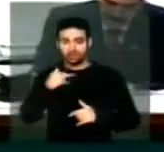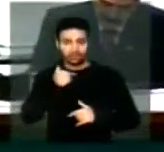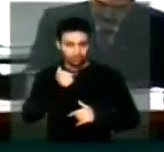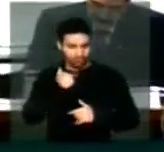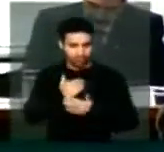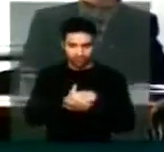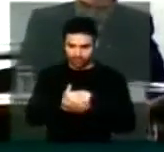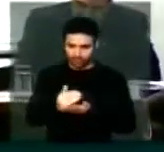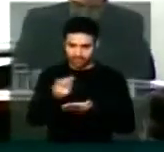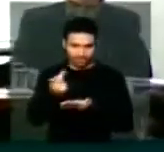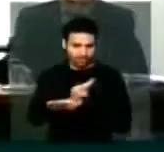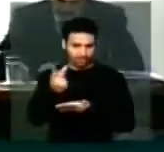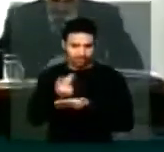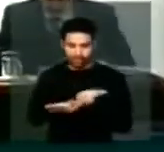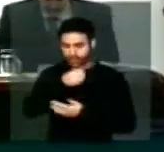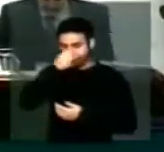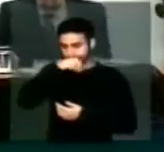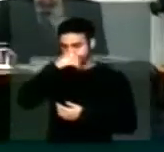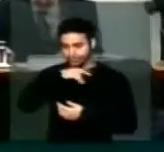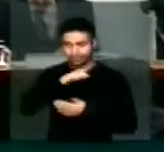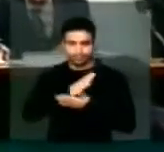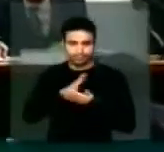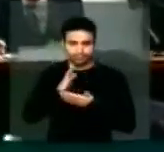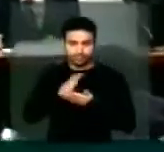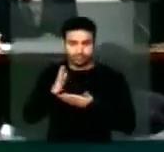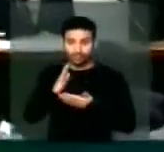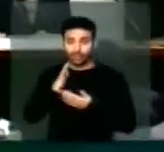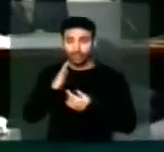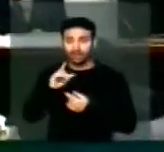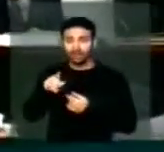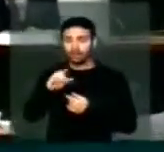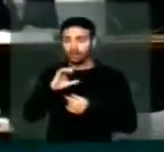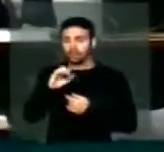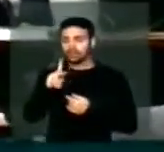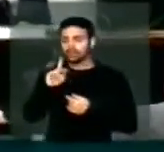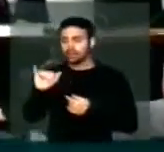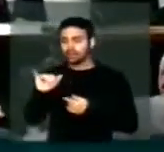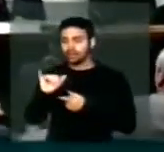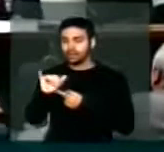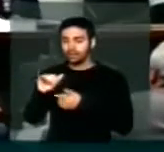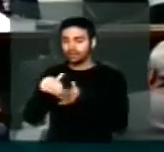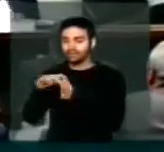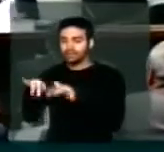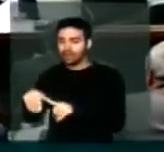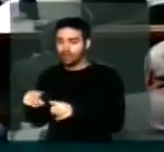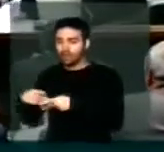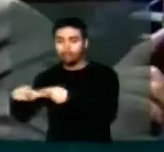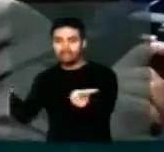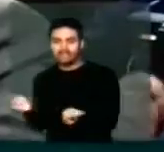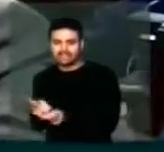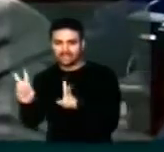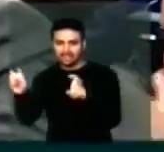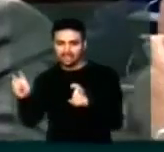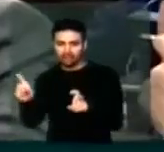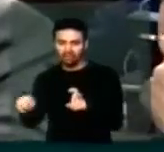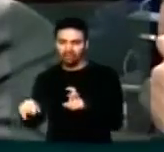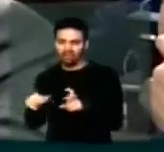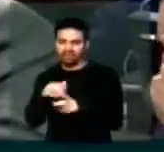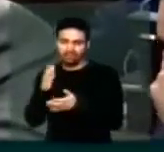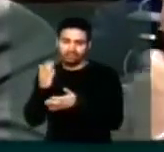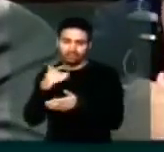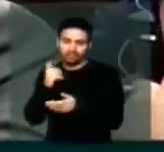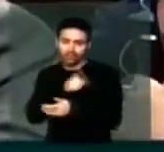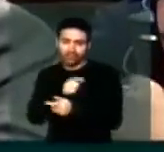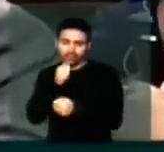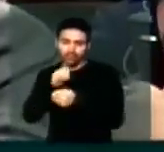pizza, e sim, diferente que pessoas falam, ah, a CPI terminou em pizza, essa pode começar em pizza. Então